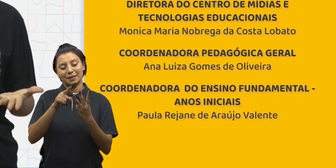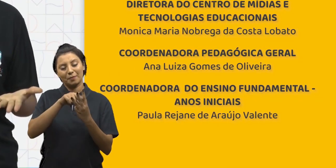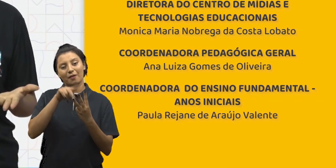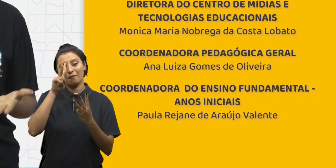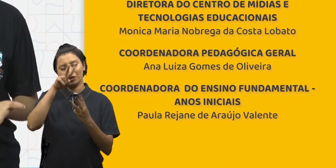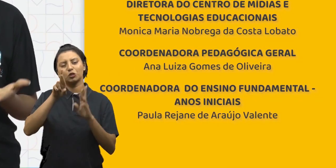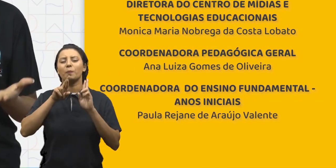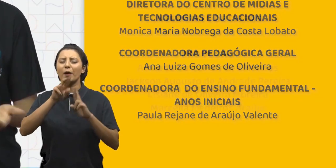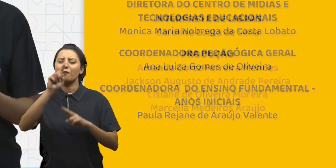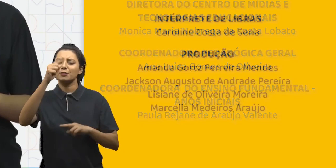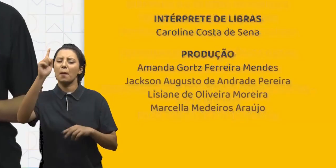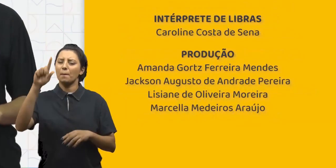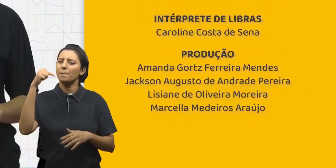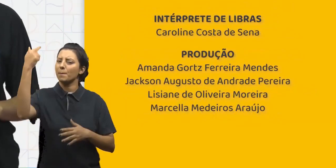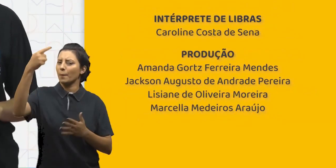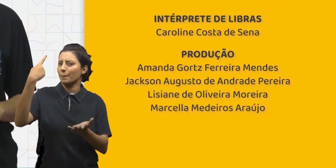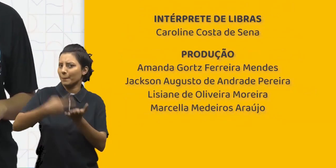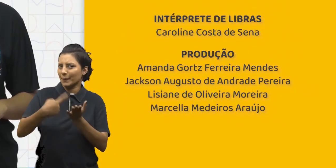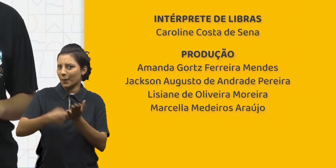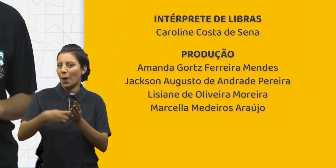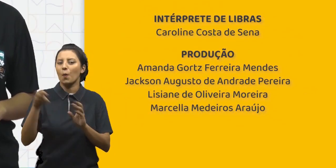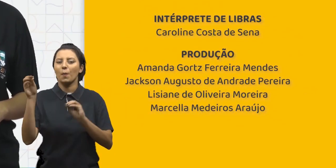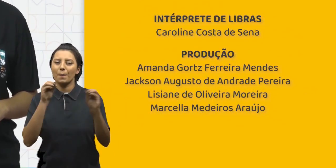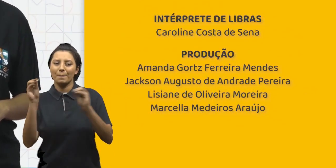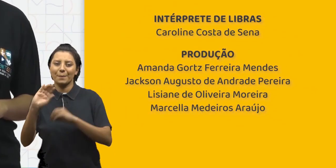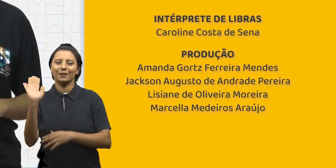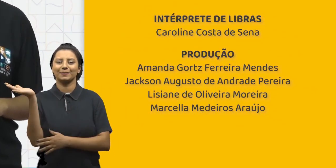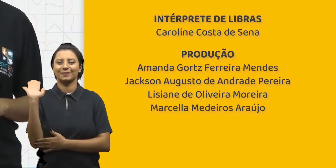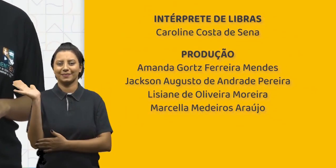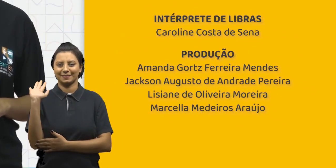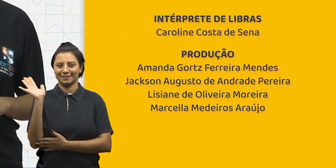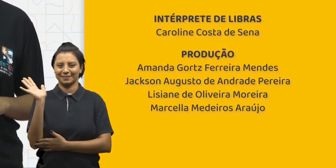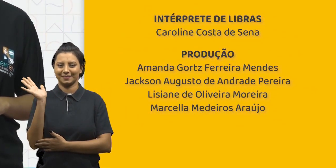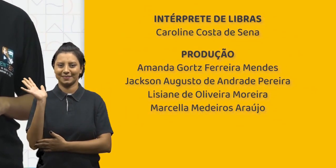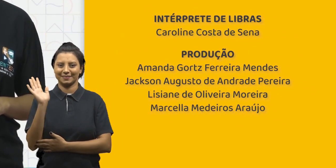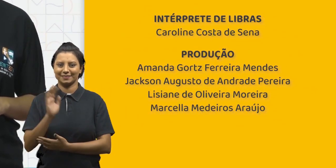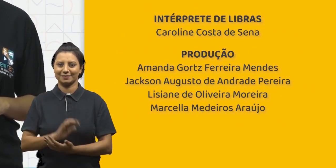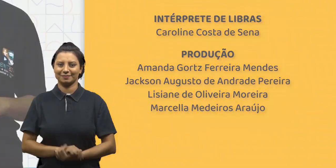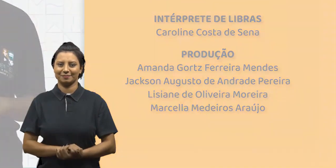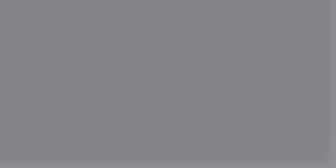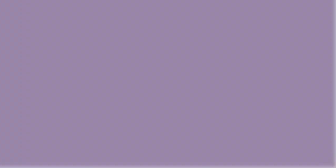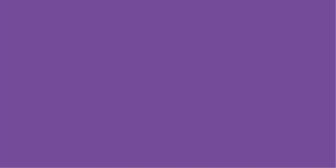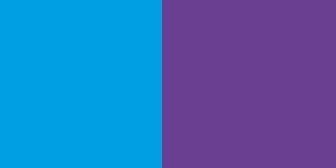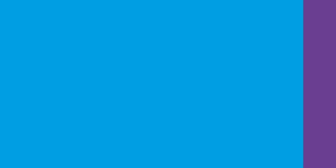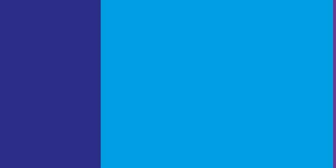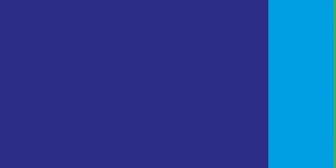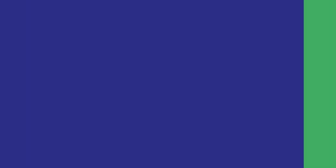Espero ver você mais vezes por aqui, viu? Um beijão e até a próxima aula!